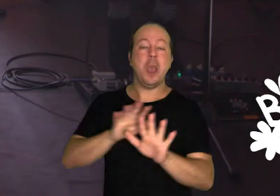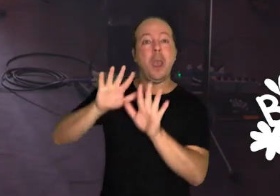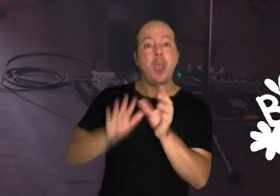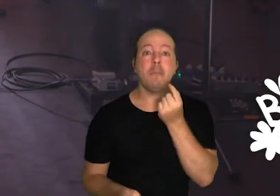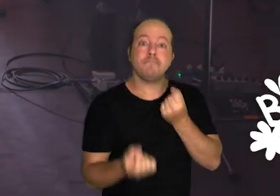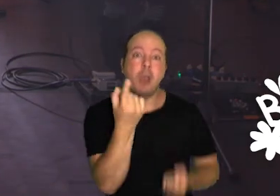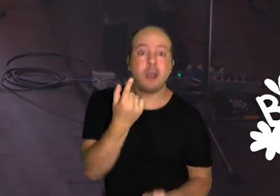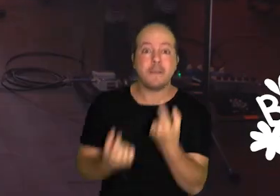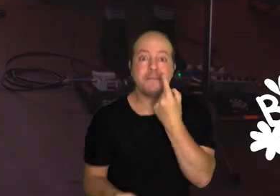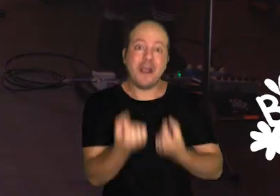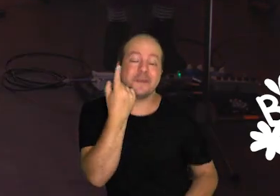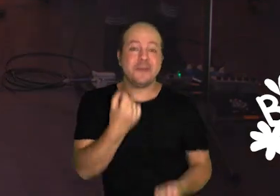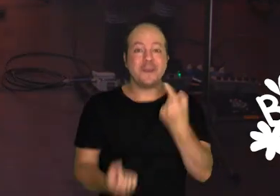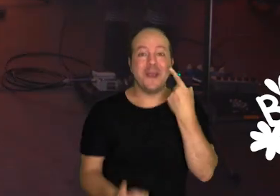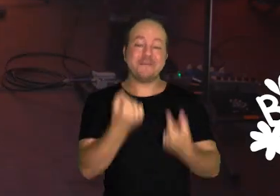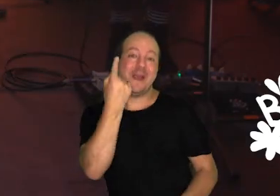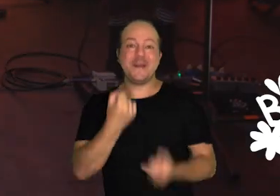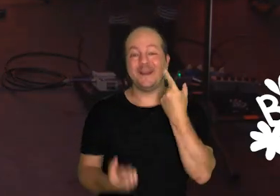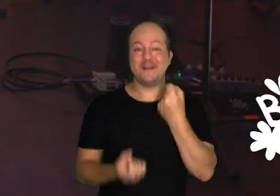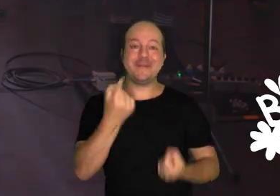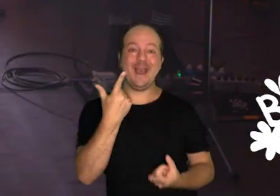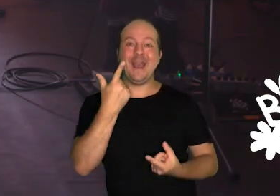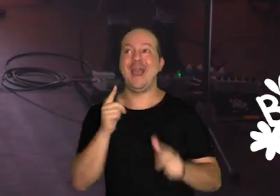então pipoca, pipoca, pipoca,